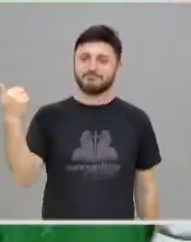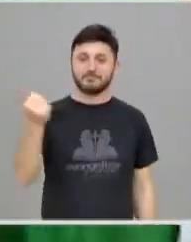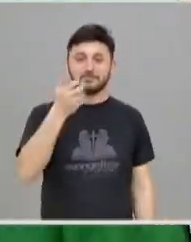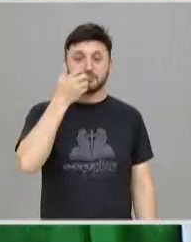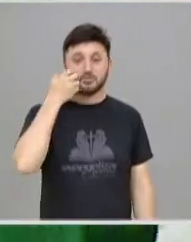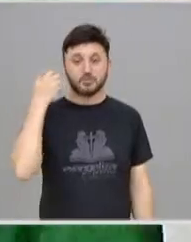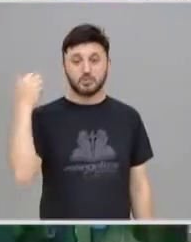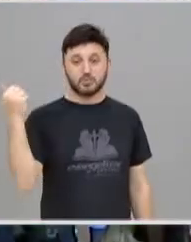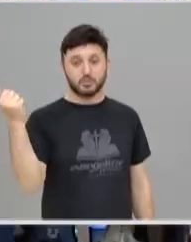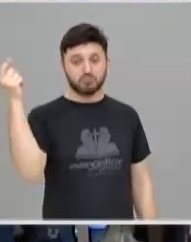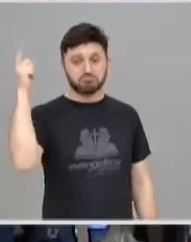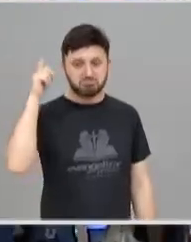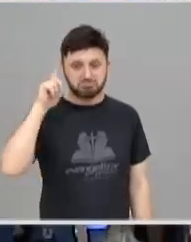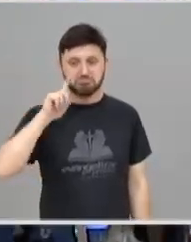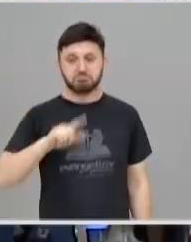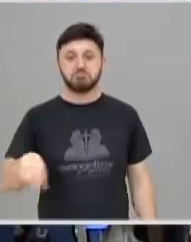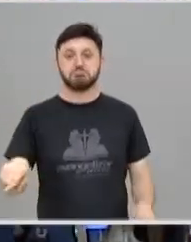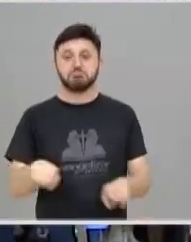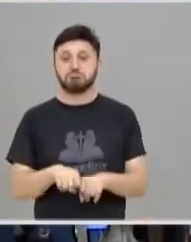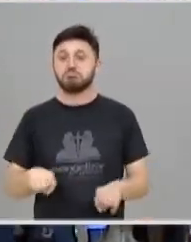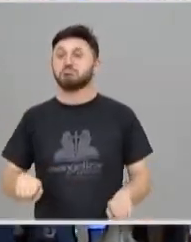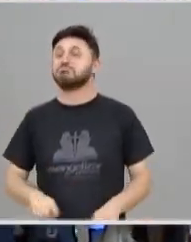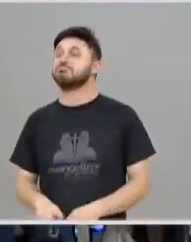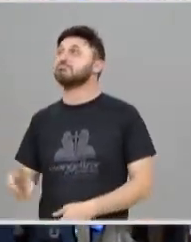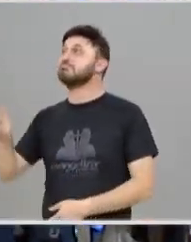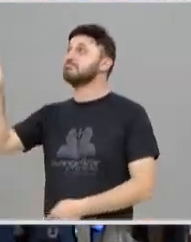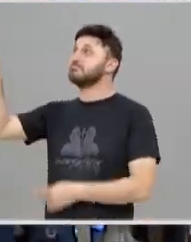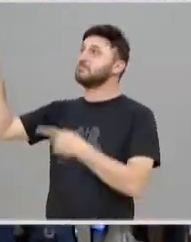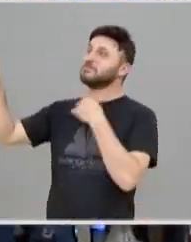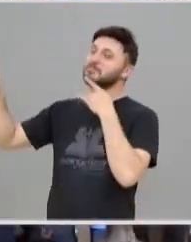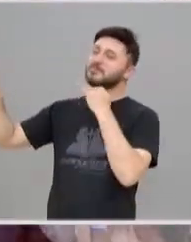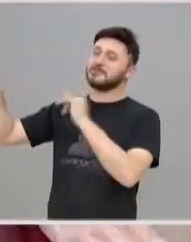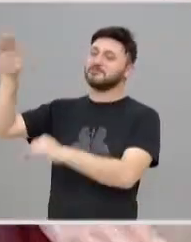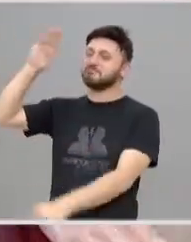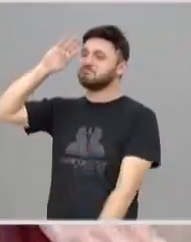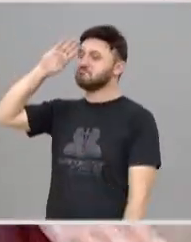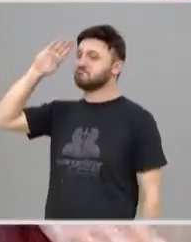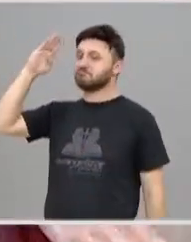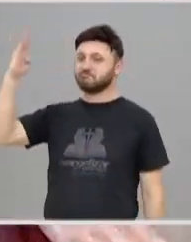recompensa, também para vós, Pai dos